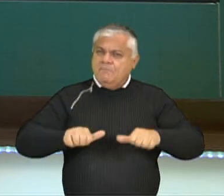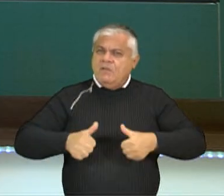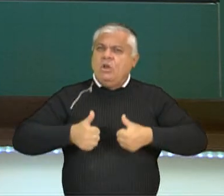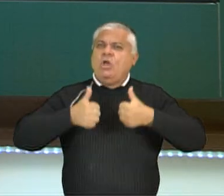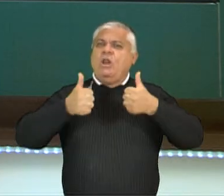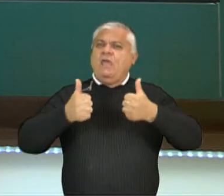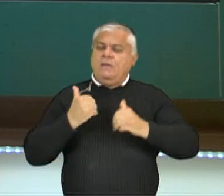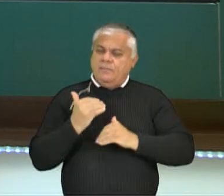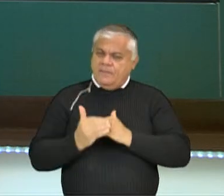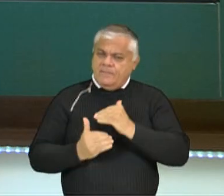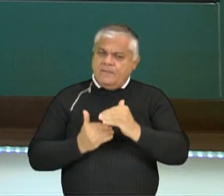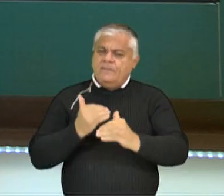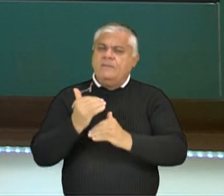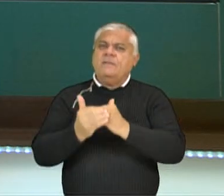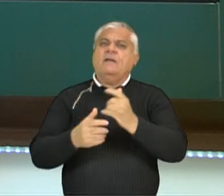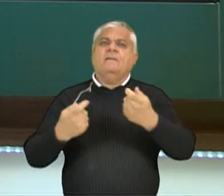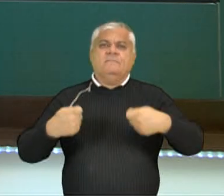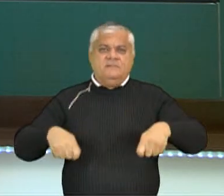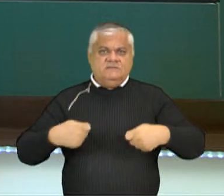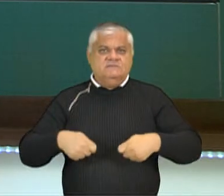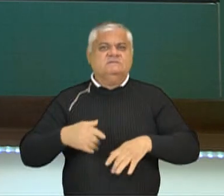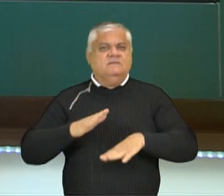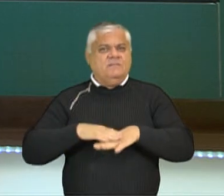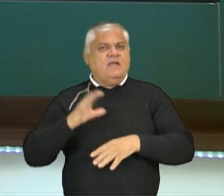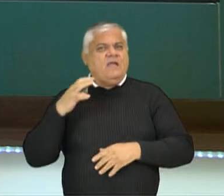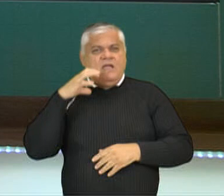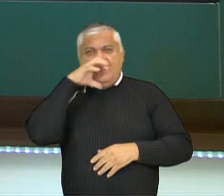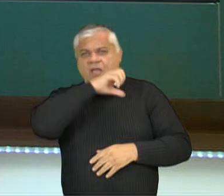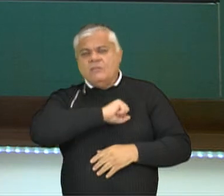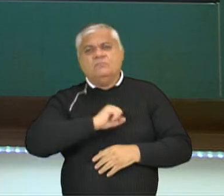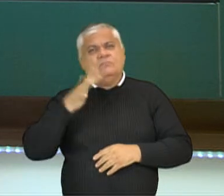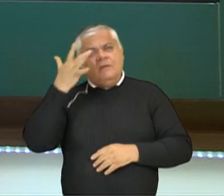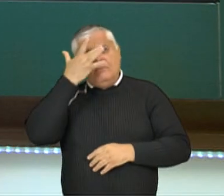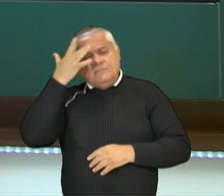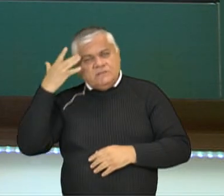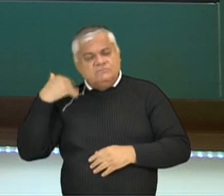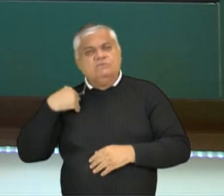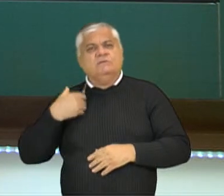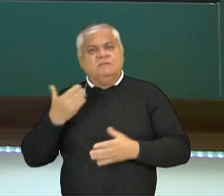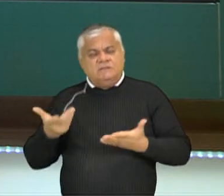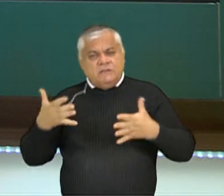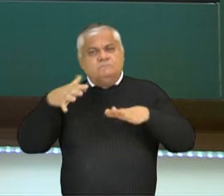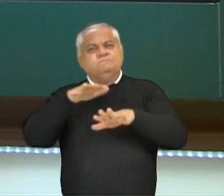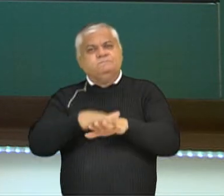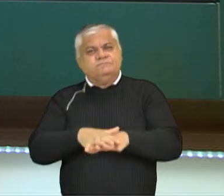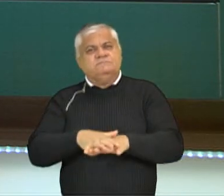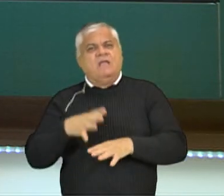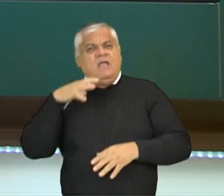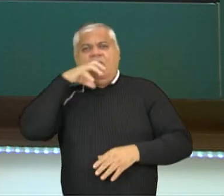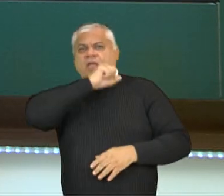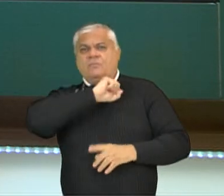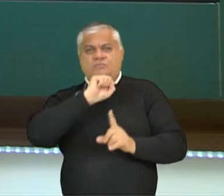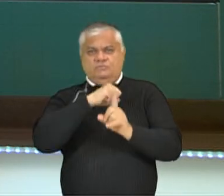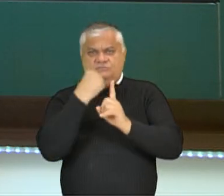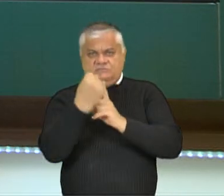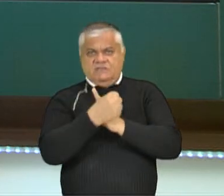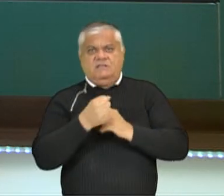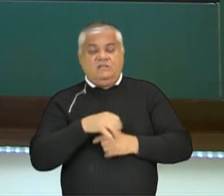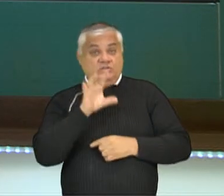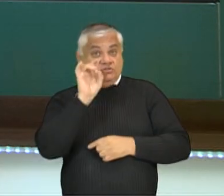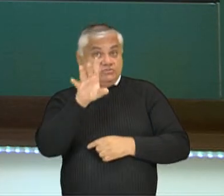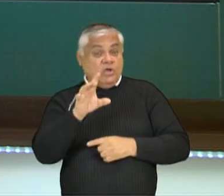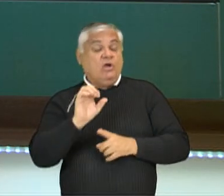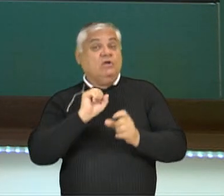passos lentos e isso tem que ser mais rápido para que essas pessoas sejam incluídas o mais rápido possível na sociedade. Não só